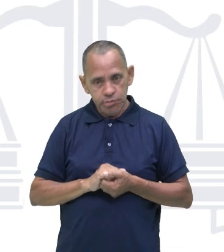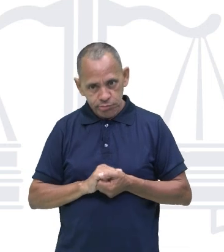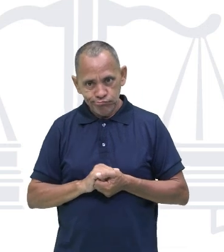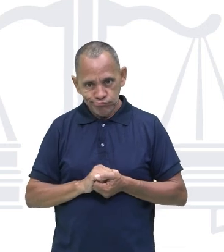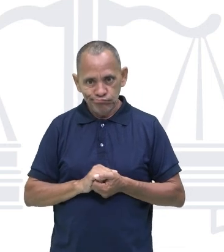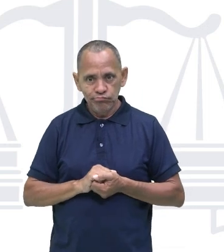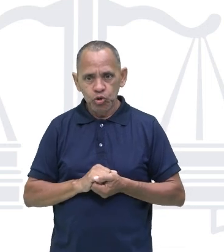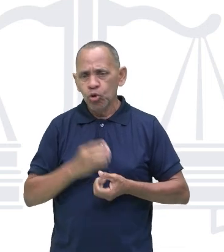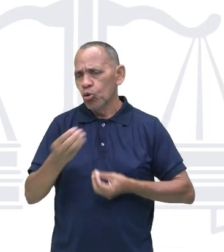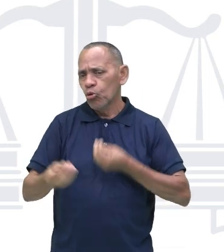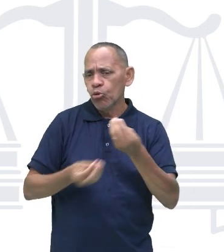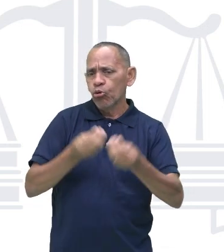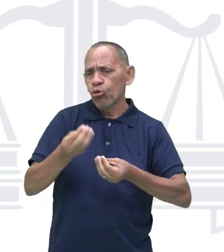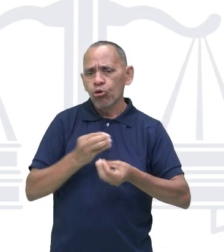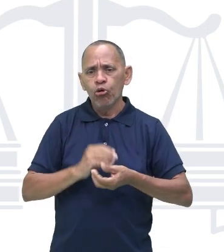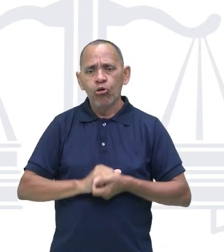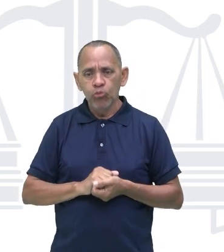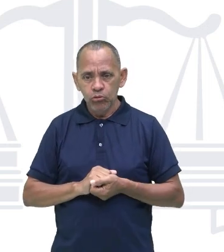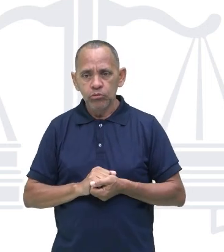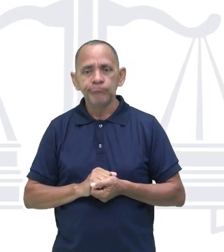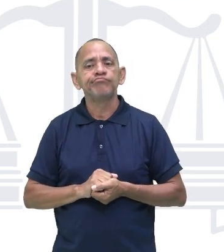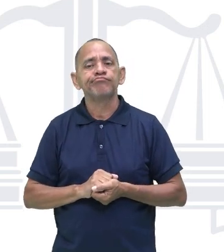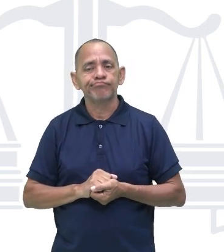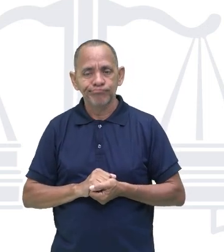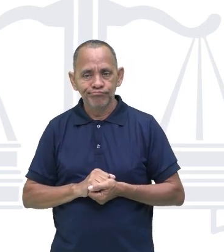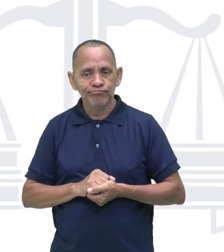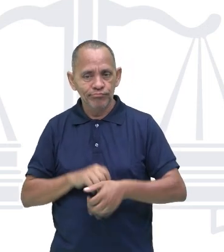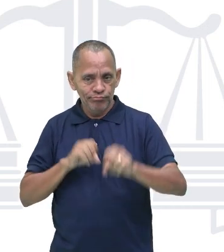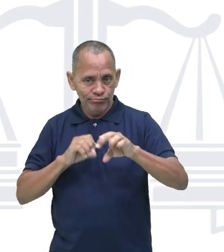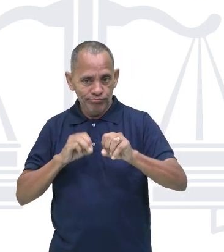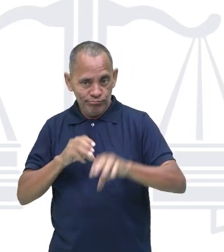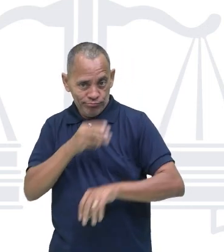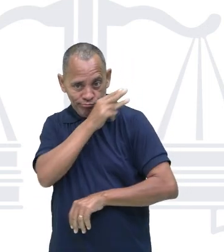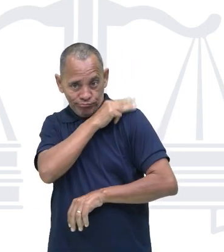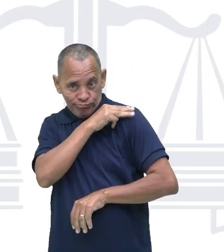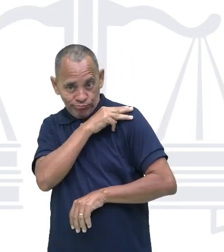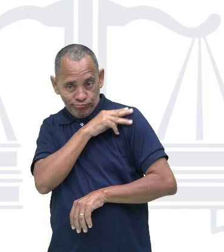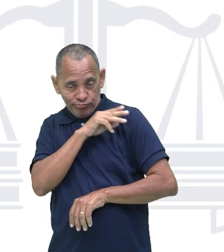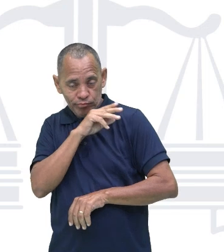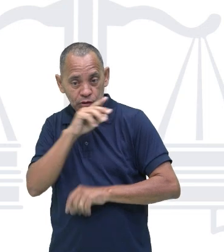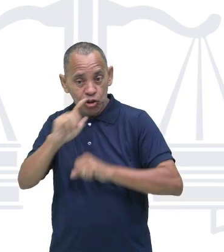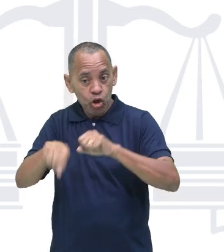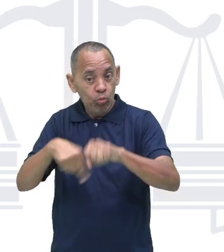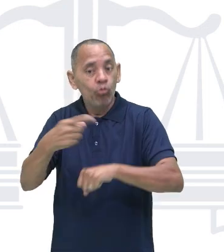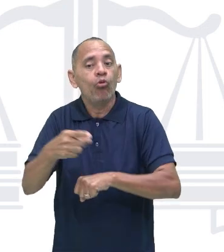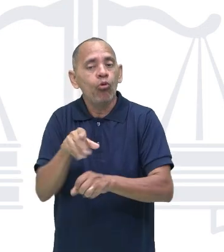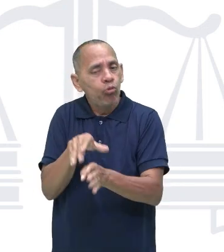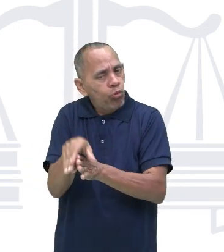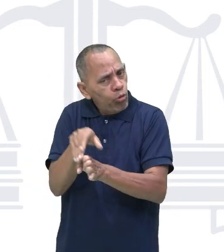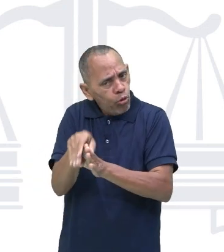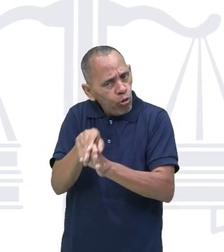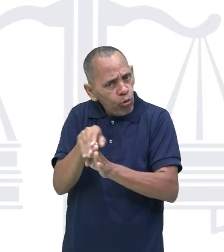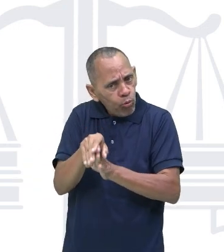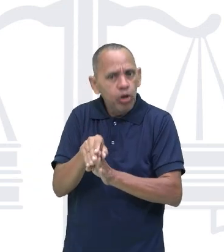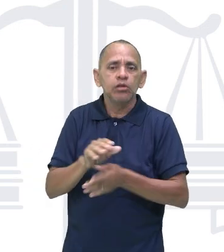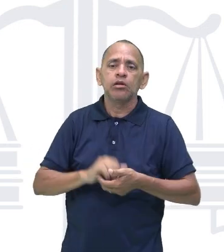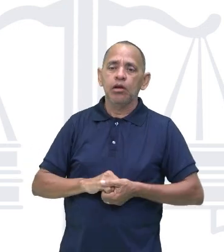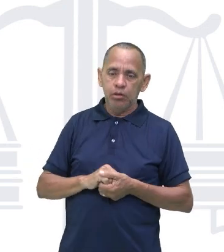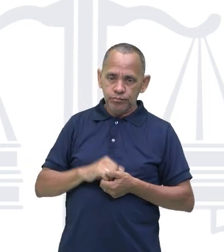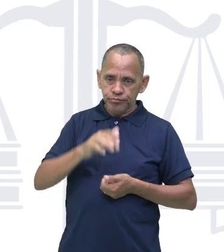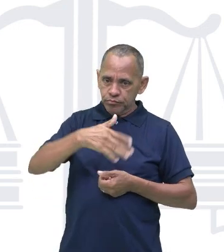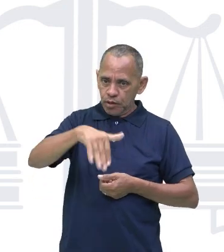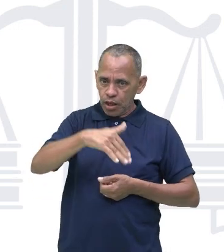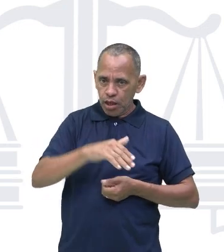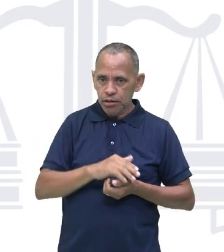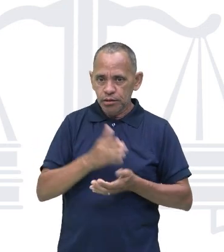básica. Então, para o ensino médio, mais para frente nós vamos estar aí orientando a nossa rede com relação a isso, né? A partir